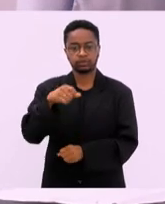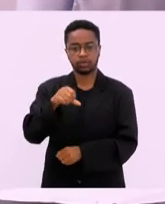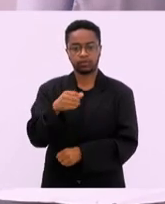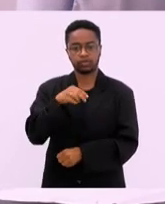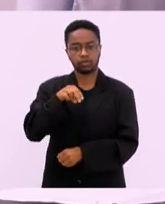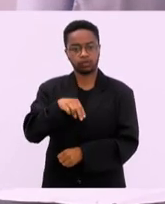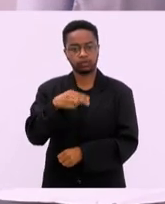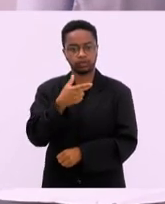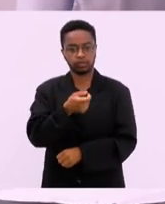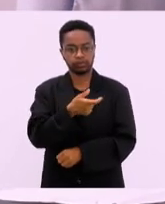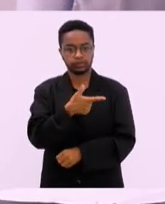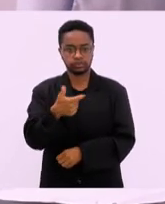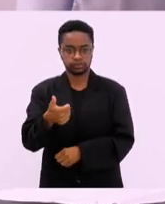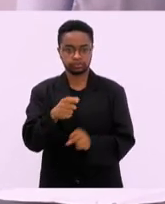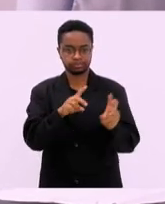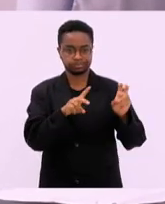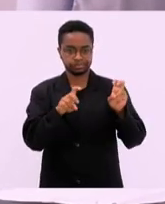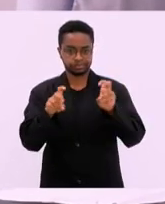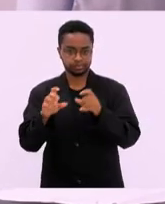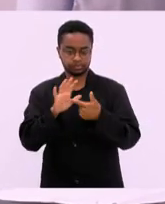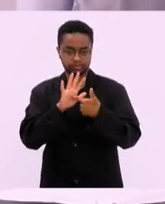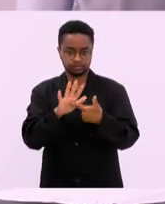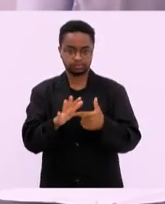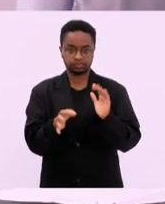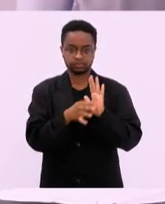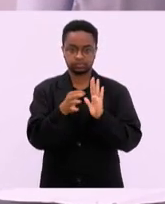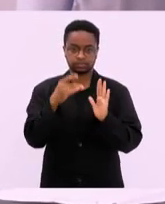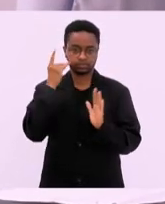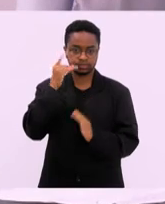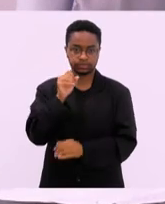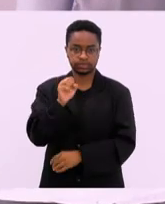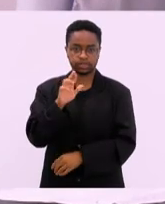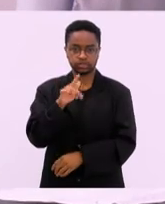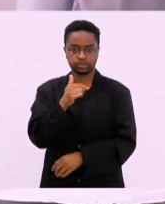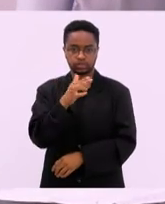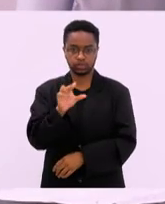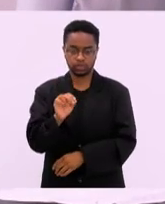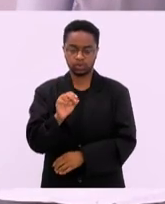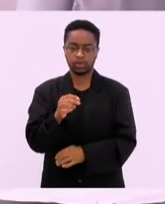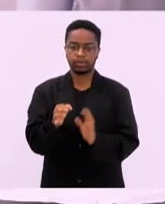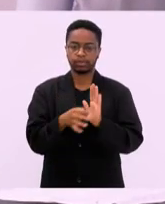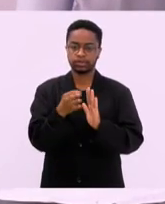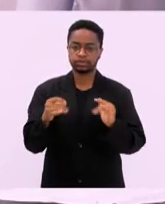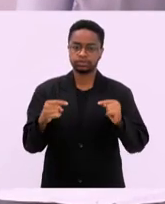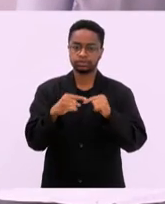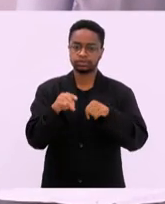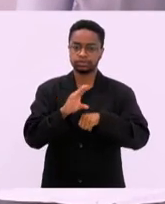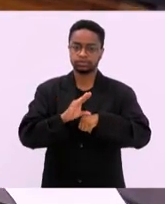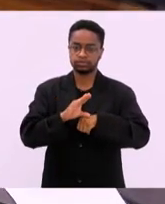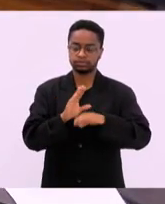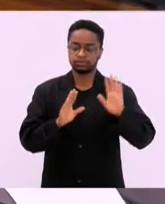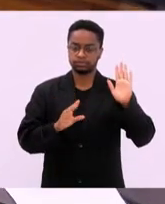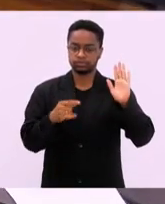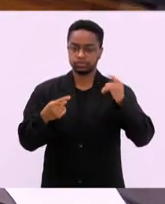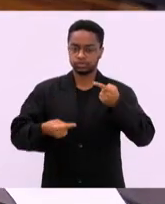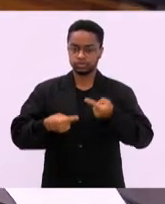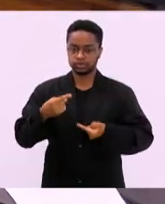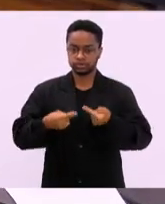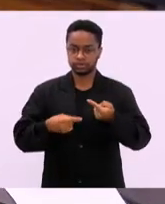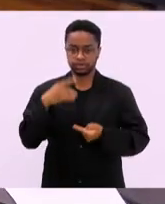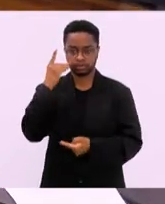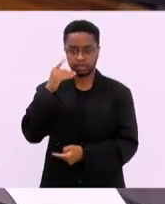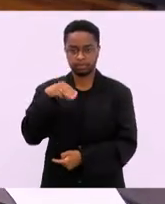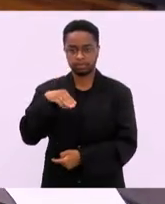21, na forma que menciona. Para aparecer, deputado doutor Serginho. Aparecer pela condicionalidade. Presidente, para discutir. Para discutir, deputado Carlos